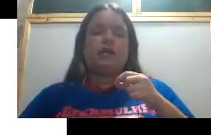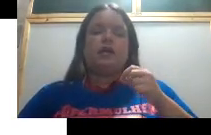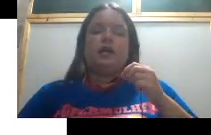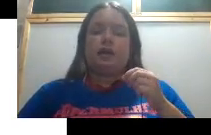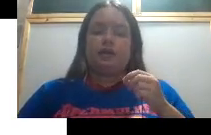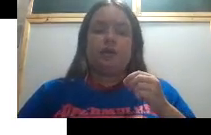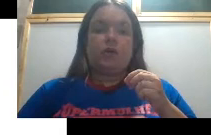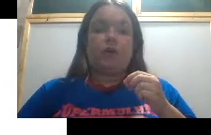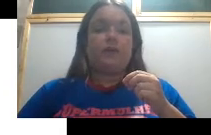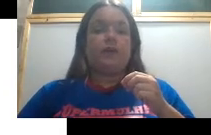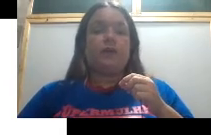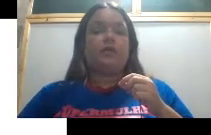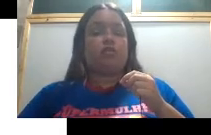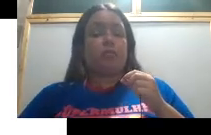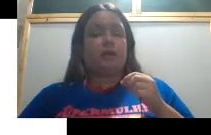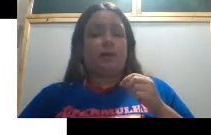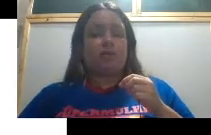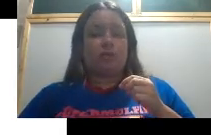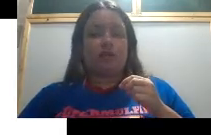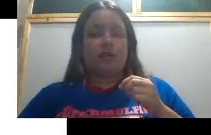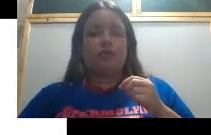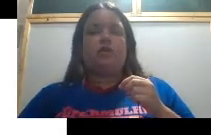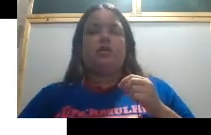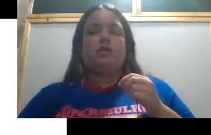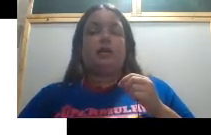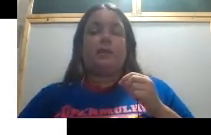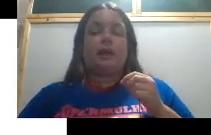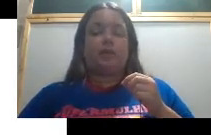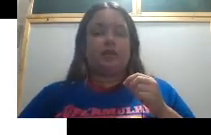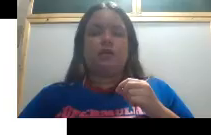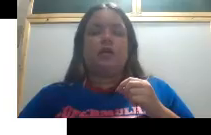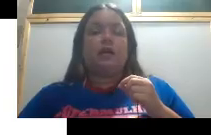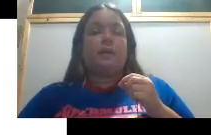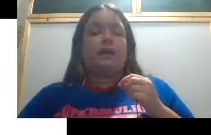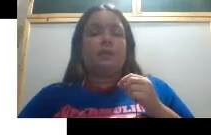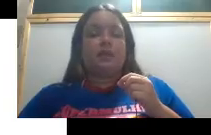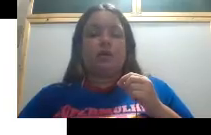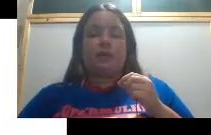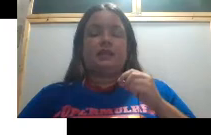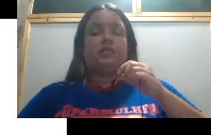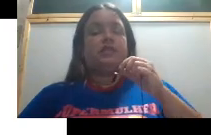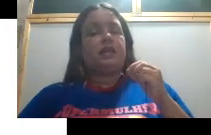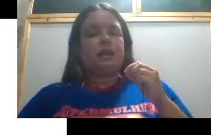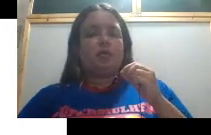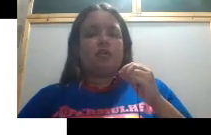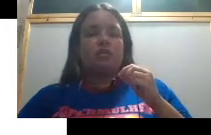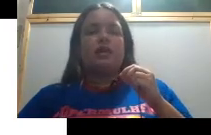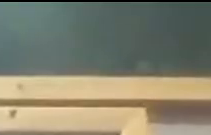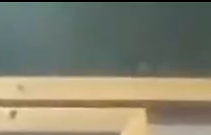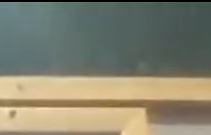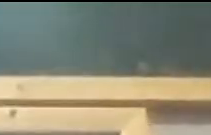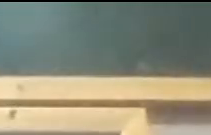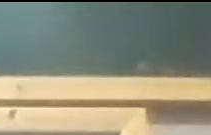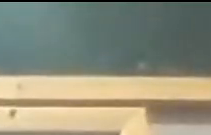bom então Ó vocês podem pausar o vídeo tá para poder copiar atividade a